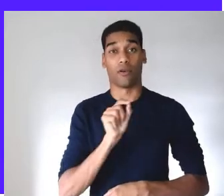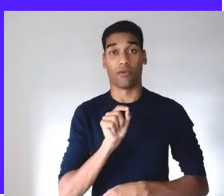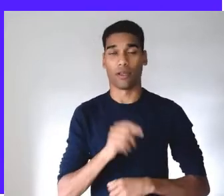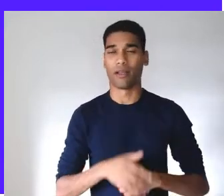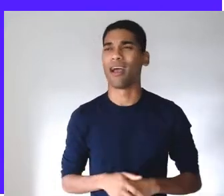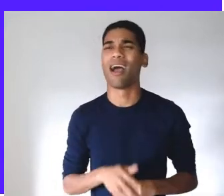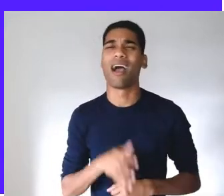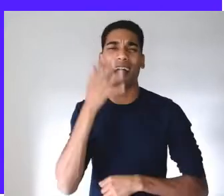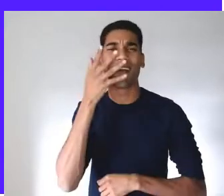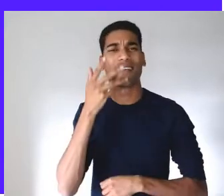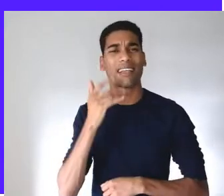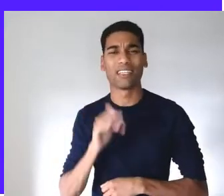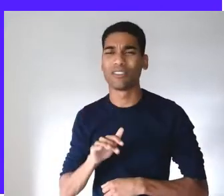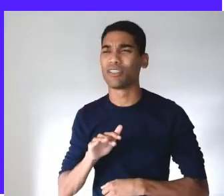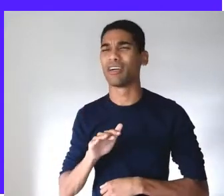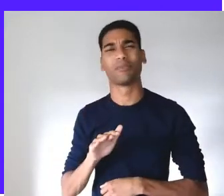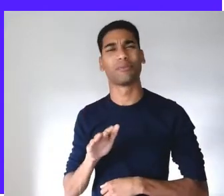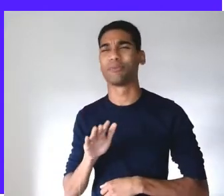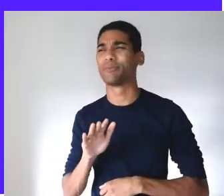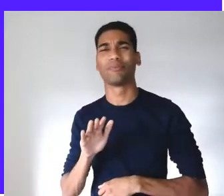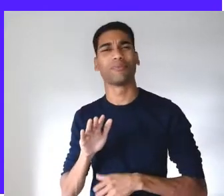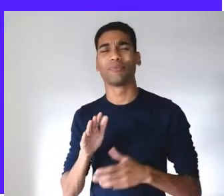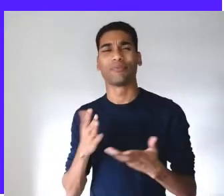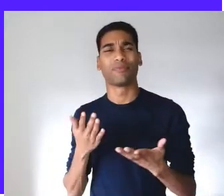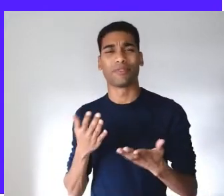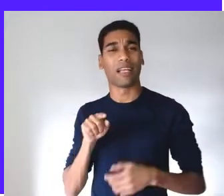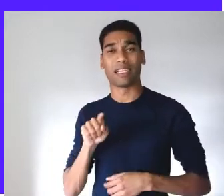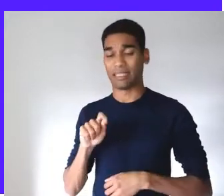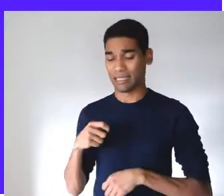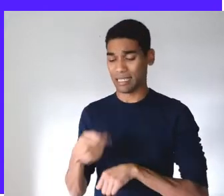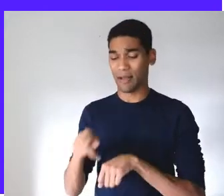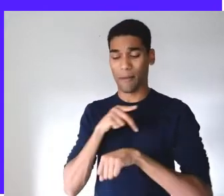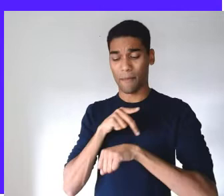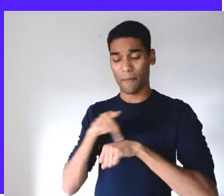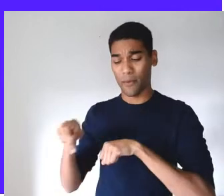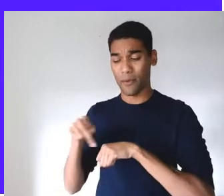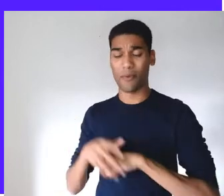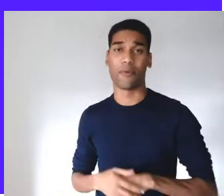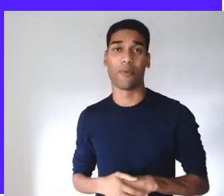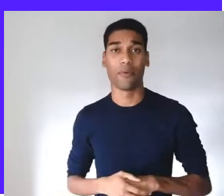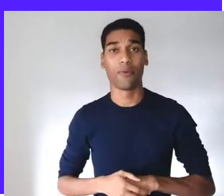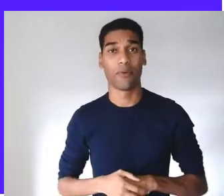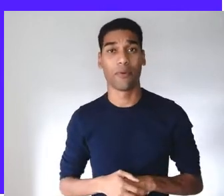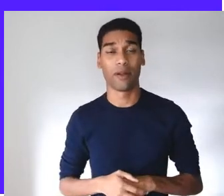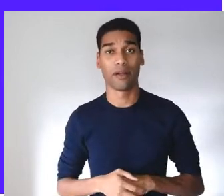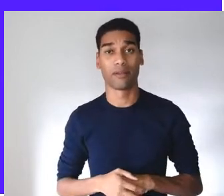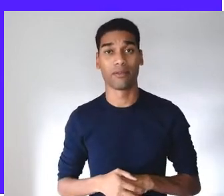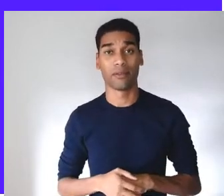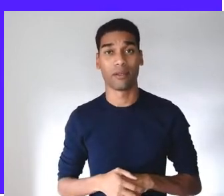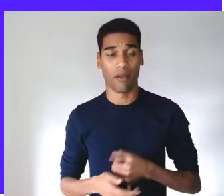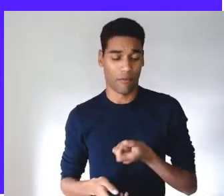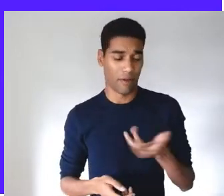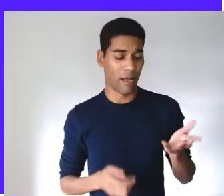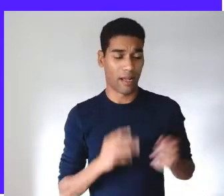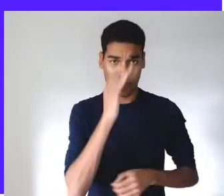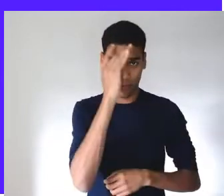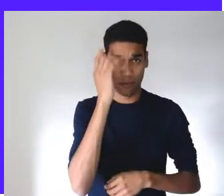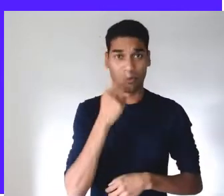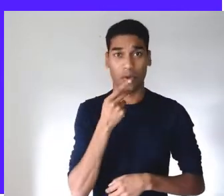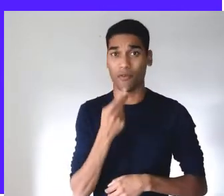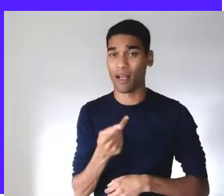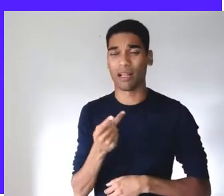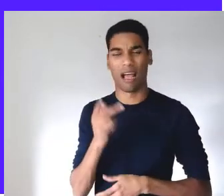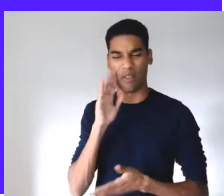criança. A criança é a coisa mais pura, né? Mas ela fala o que está ali sem filtro, né? O que ela está vivendo